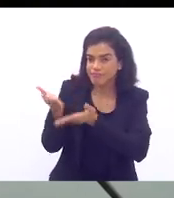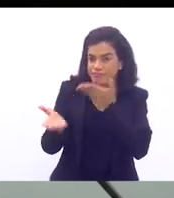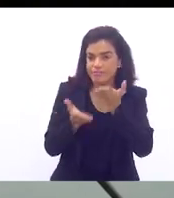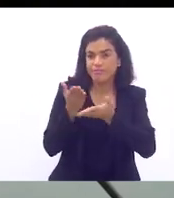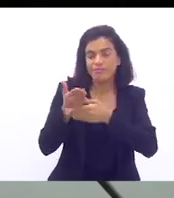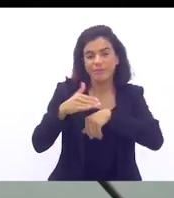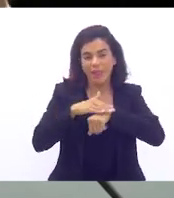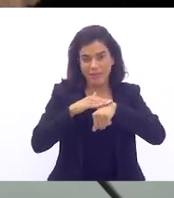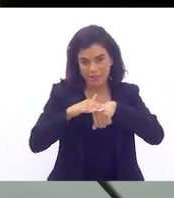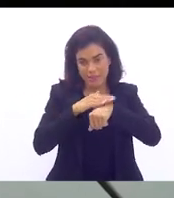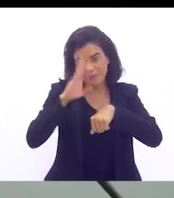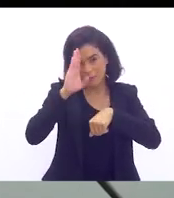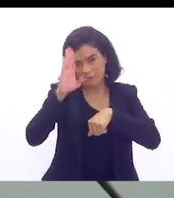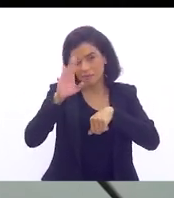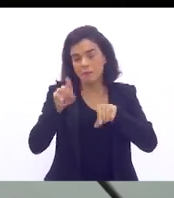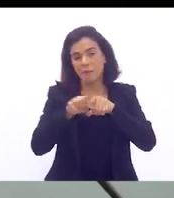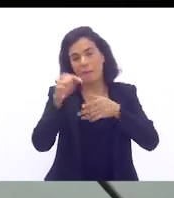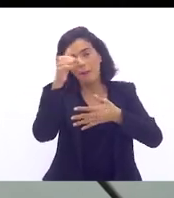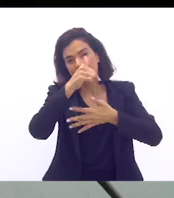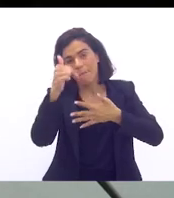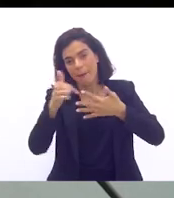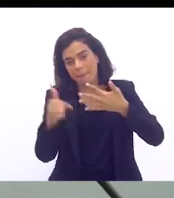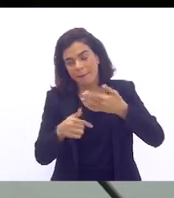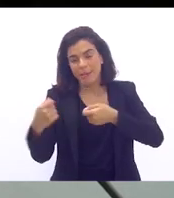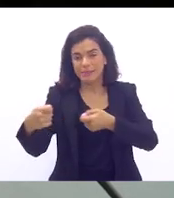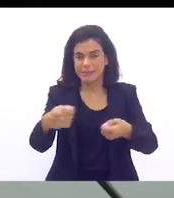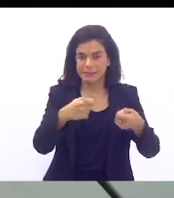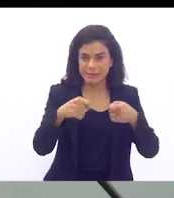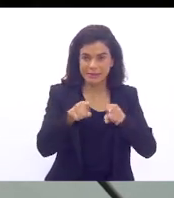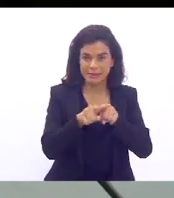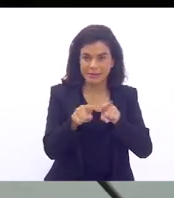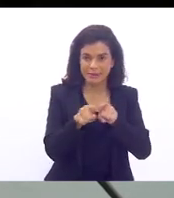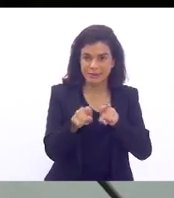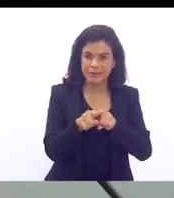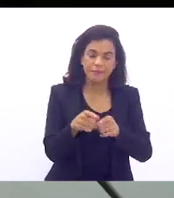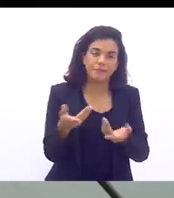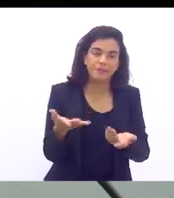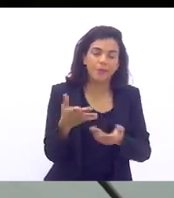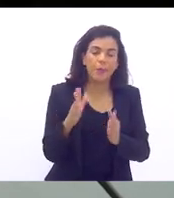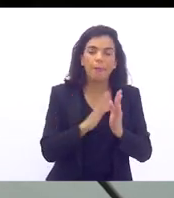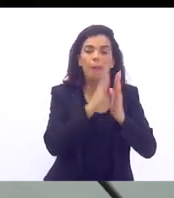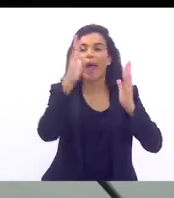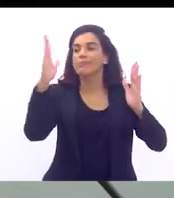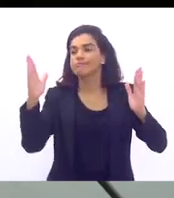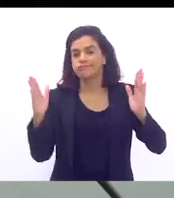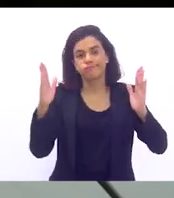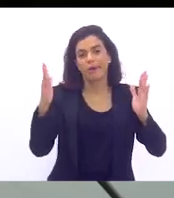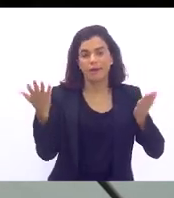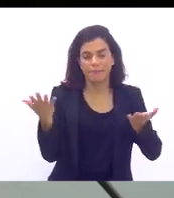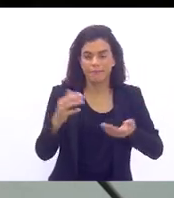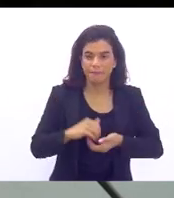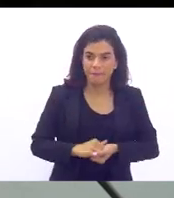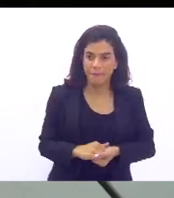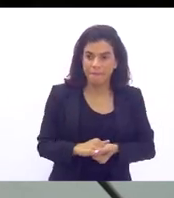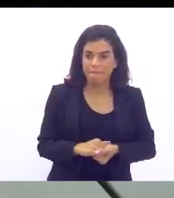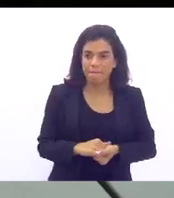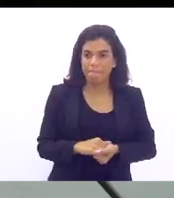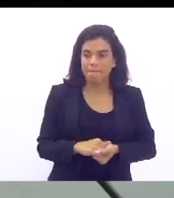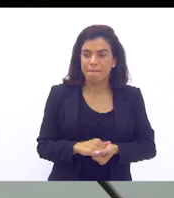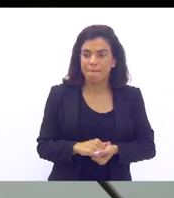dermatológica mas também ajuda mais para ela ficar no esquecimento que a gente deixar aí por o prazo que seja pelo menos hábil